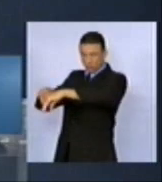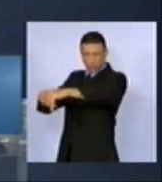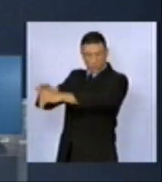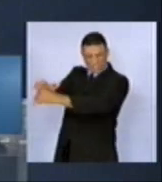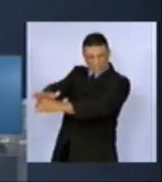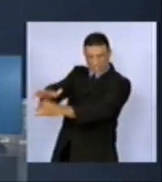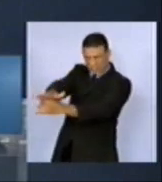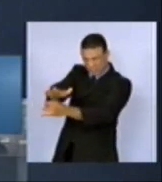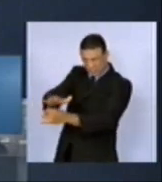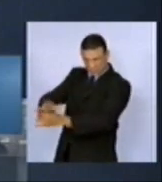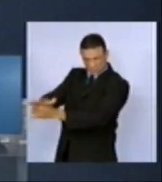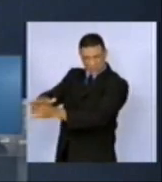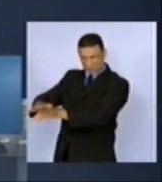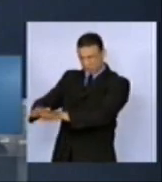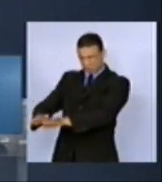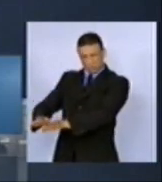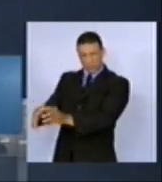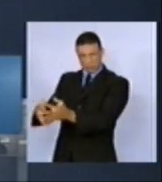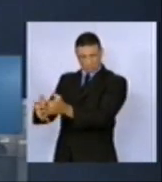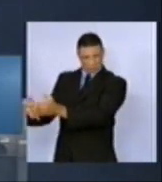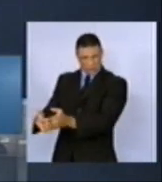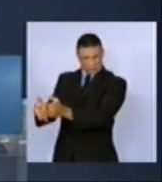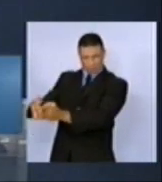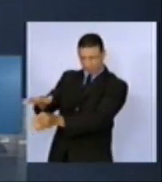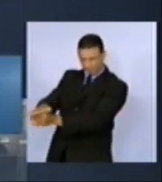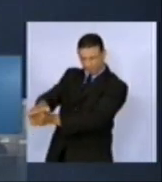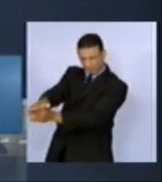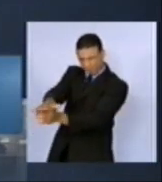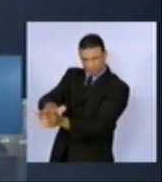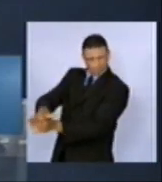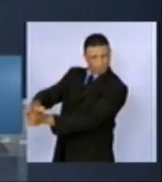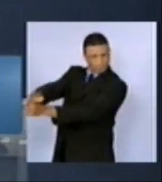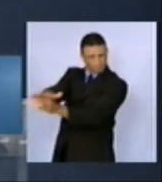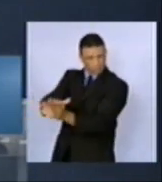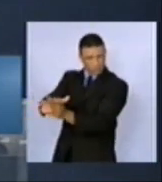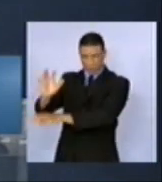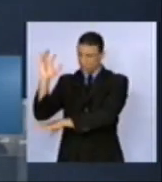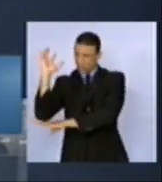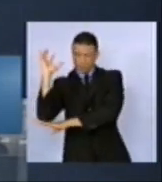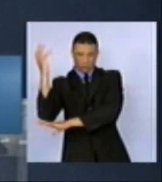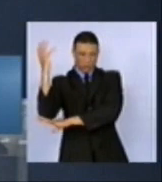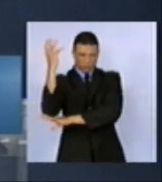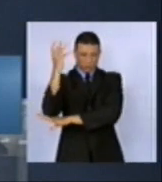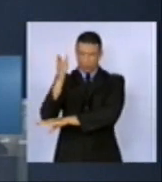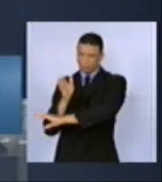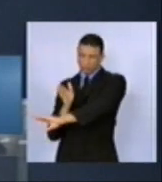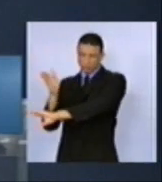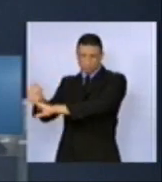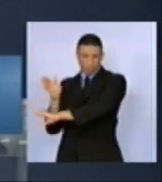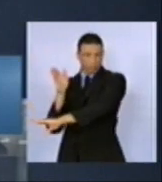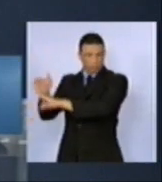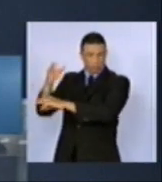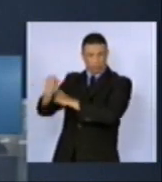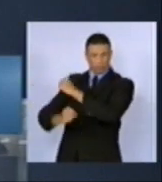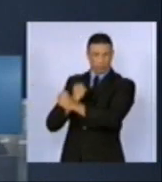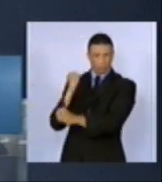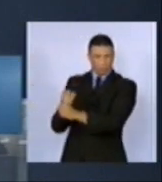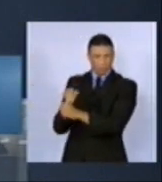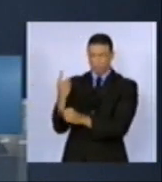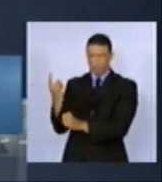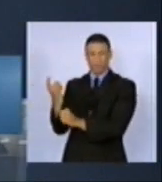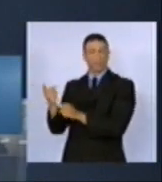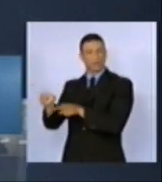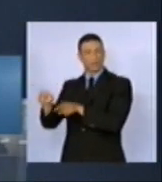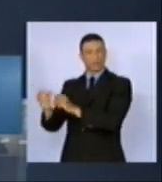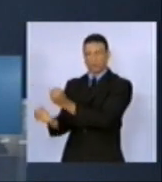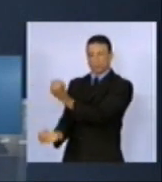seriamente pela máquina Você vai precisar renovar seu canaval mais frequentemente Então por ano você vai aumentar